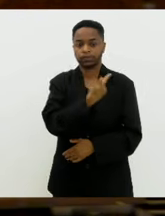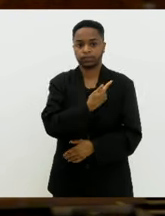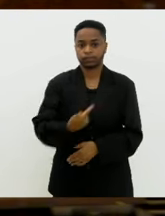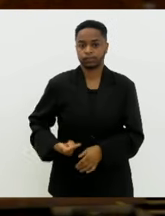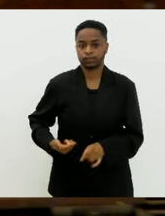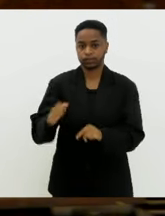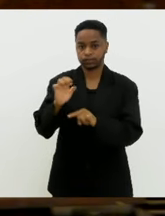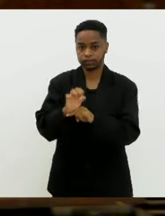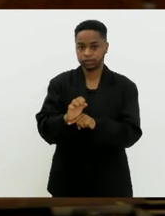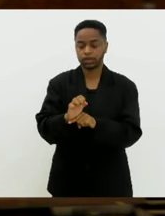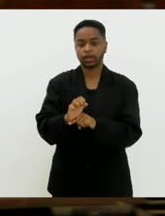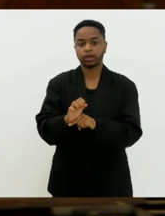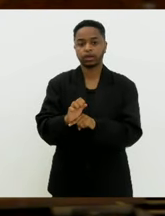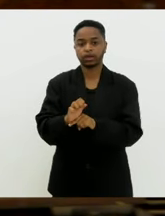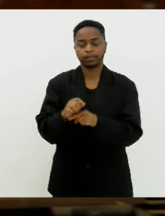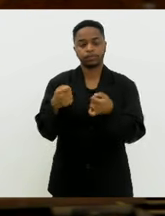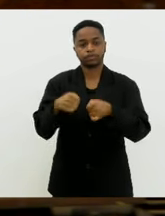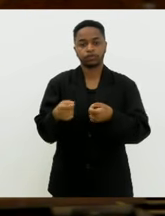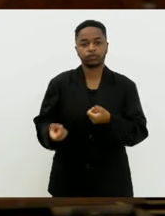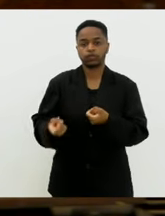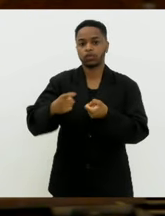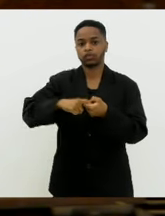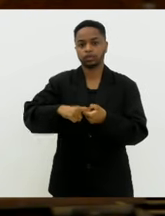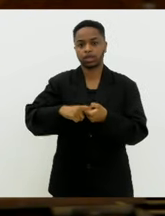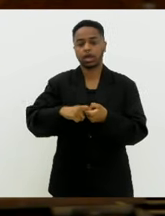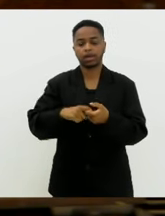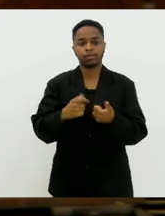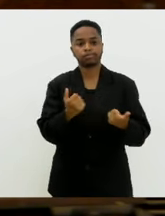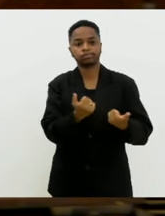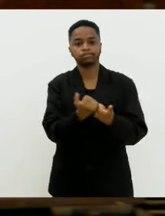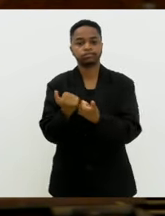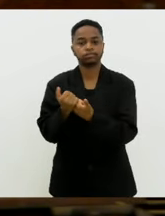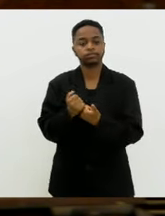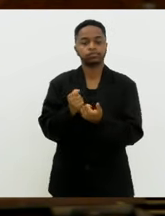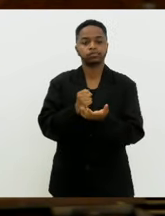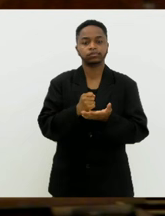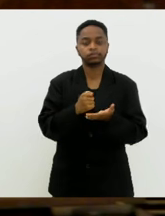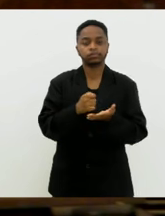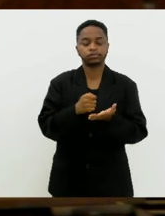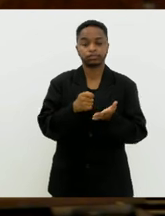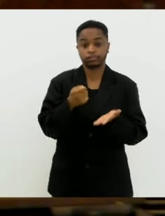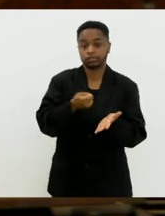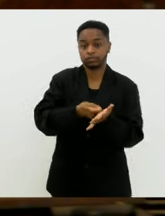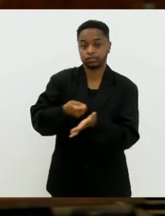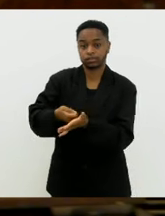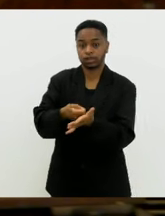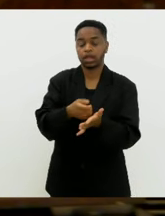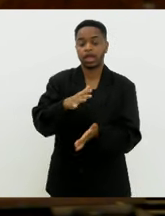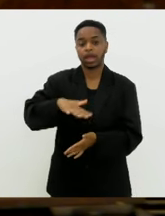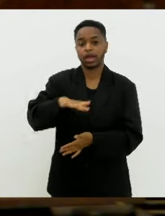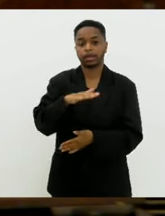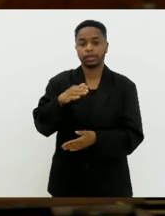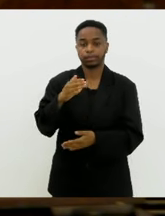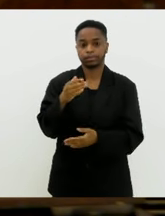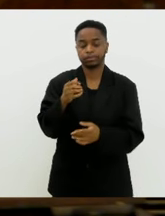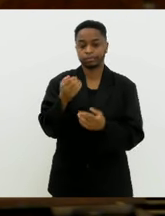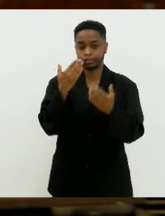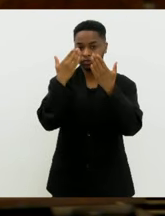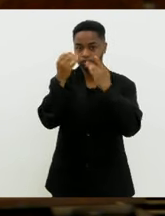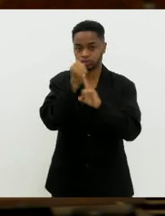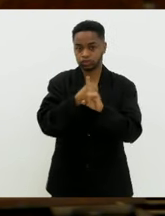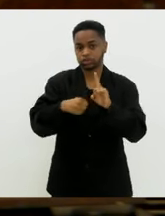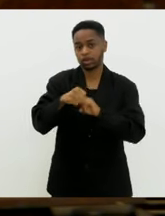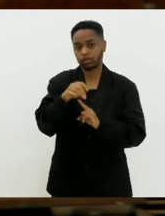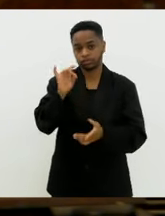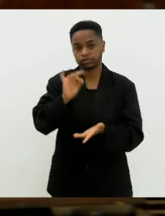Janeiro volte a praticar o cofinanciamento da rede de atenção psicossocial na íntegra. No ano passado,